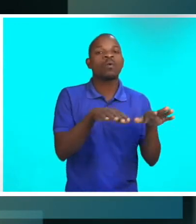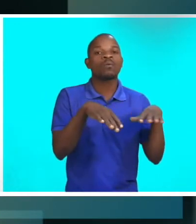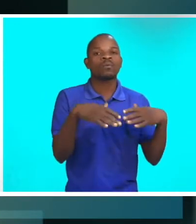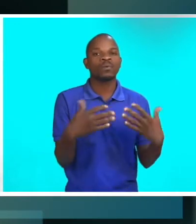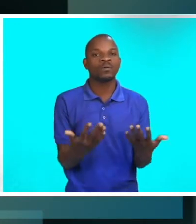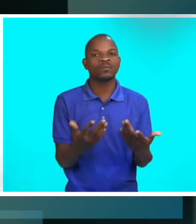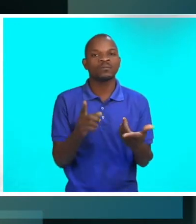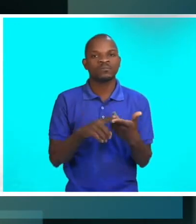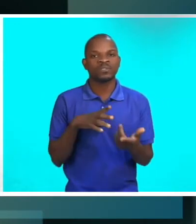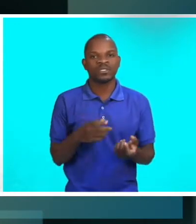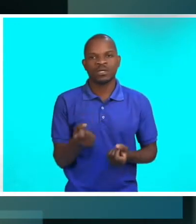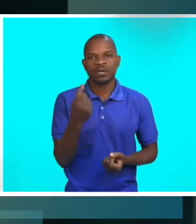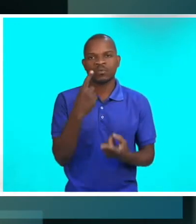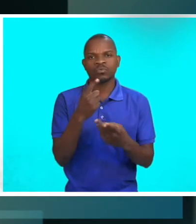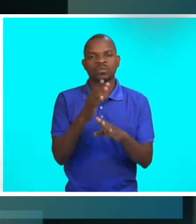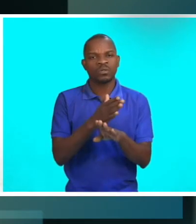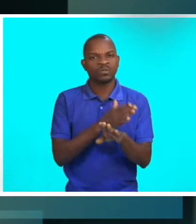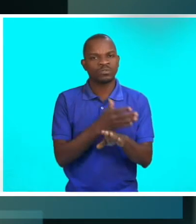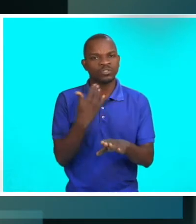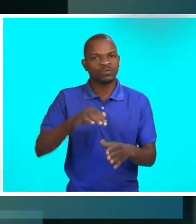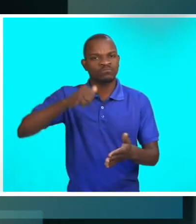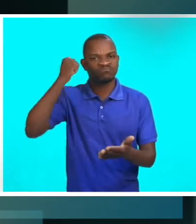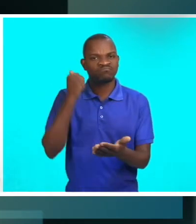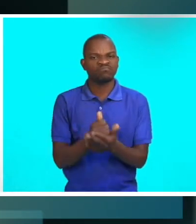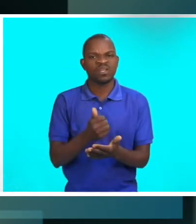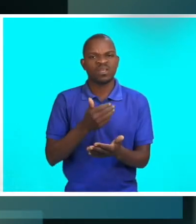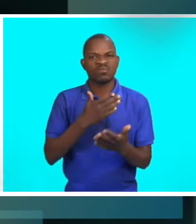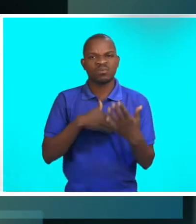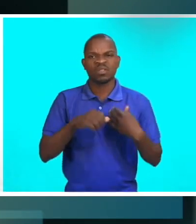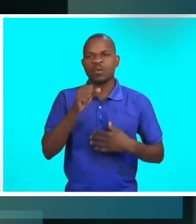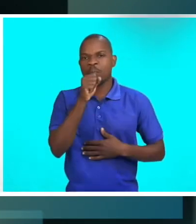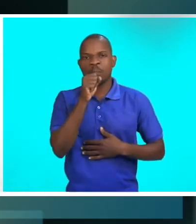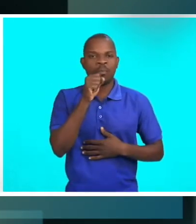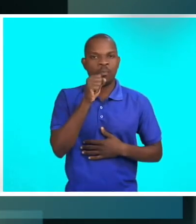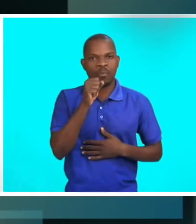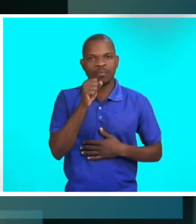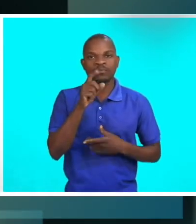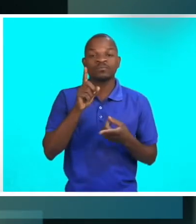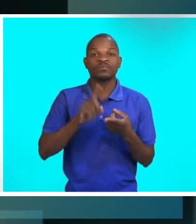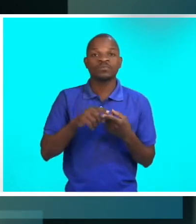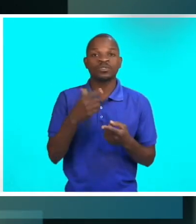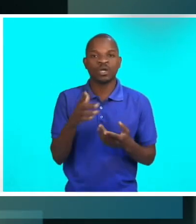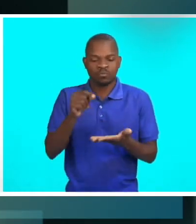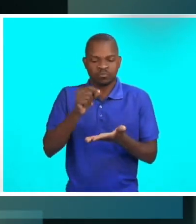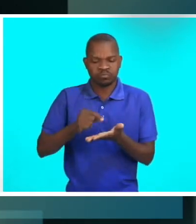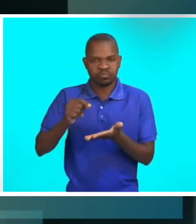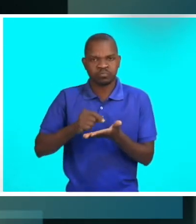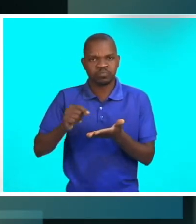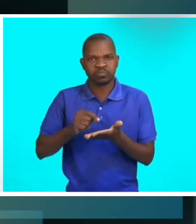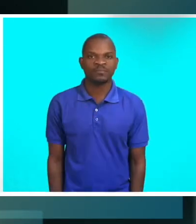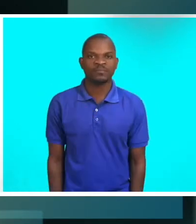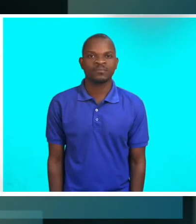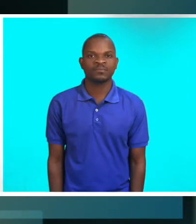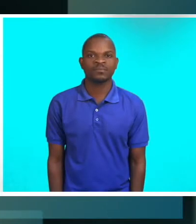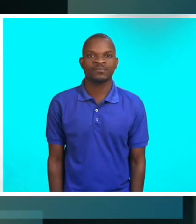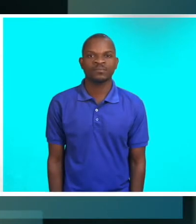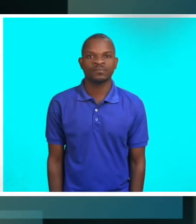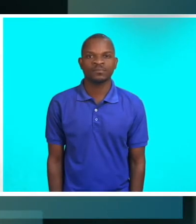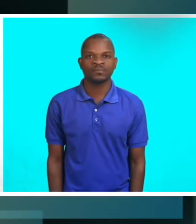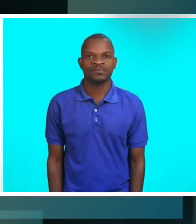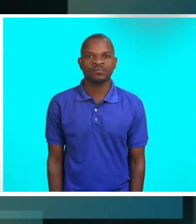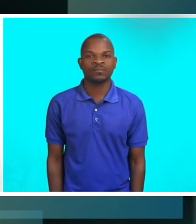deles. Há uns que já disseram que eu quero fazer música, eu quero ser cantor. Que já até fizeram composições. Uma pessoa com